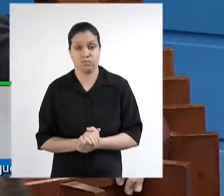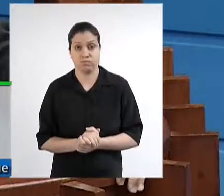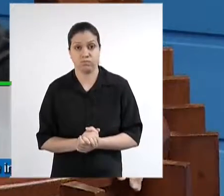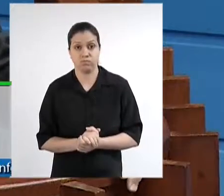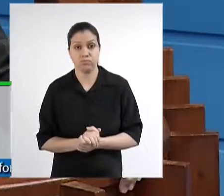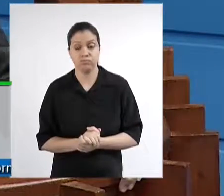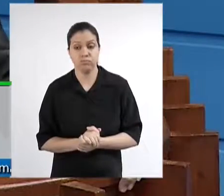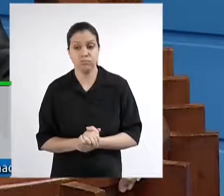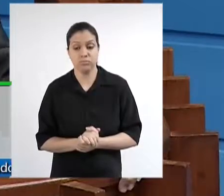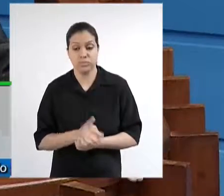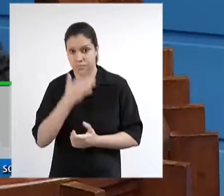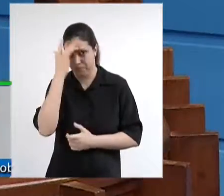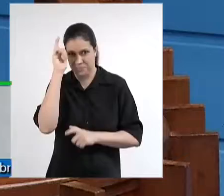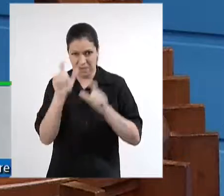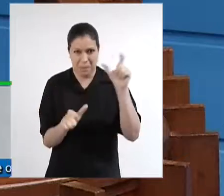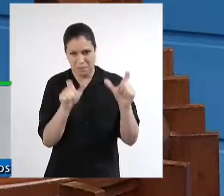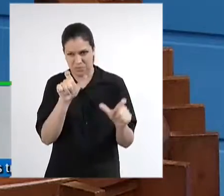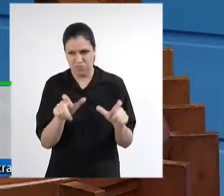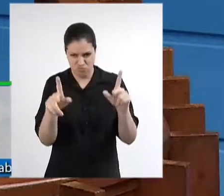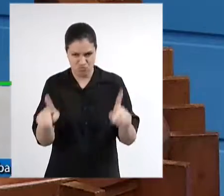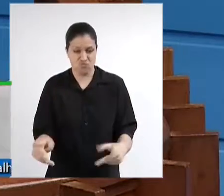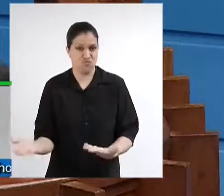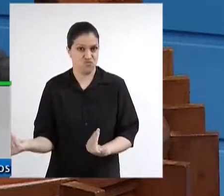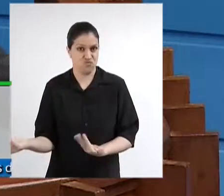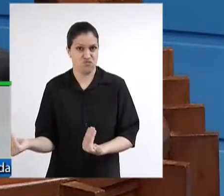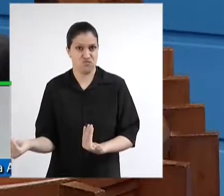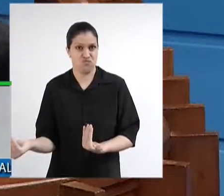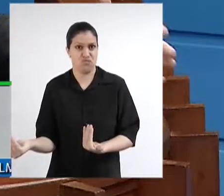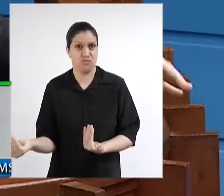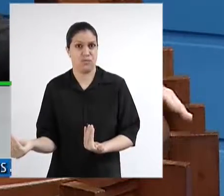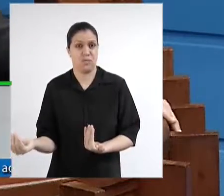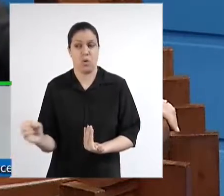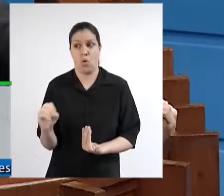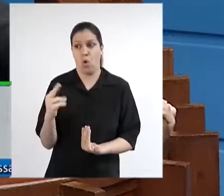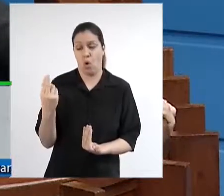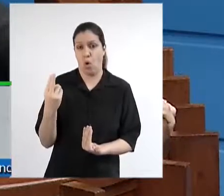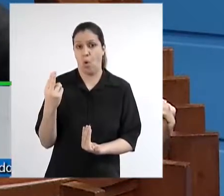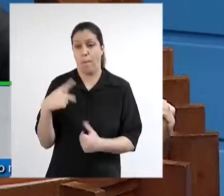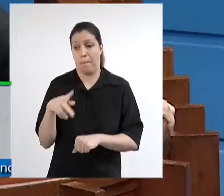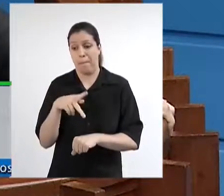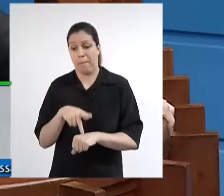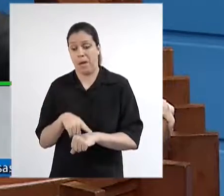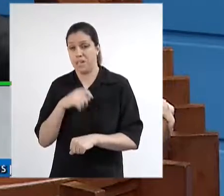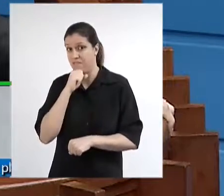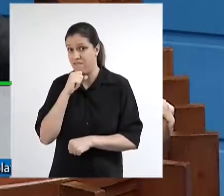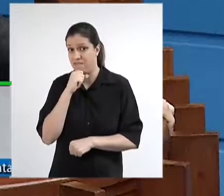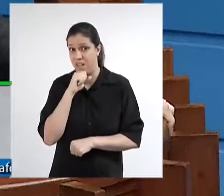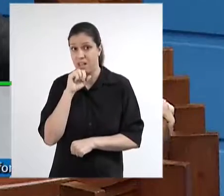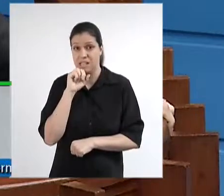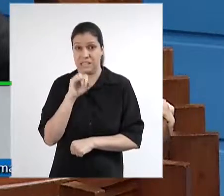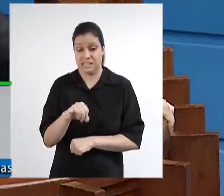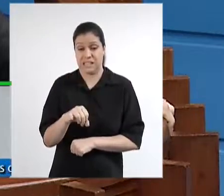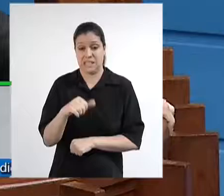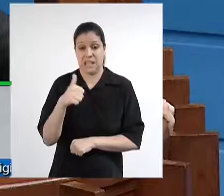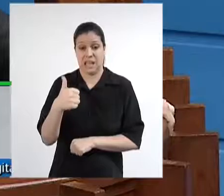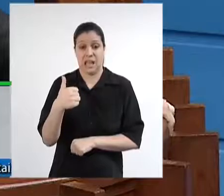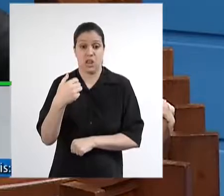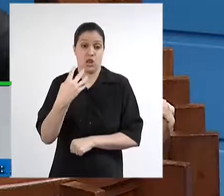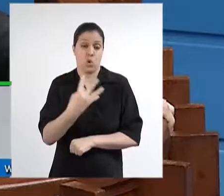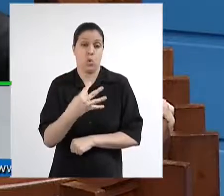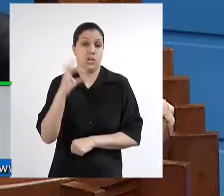considerada um estado velho ou um país velho quando tem 14% da